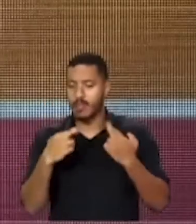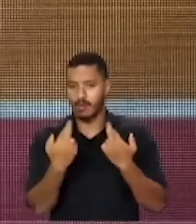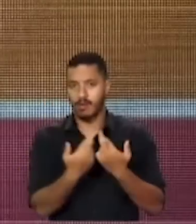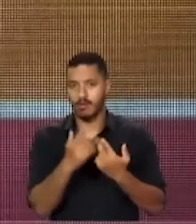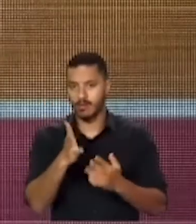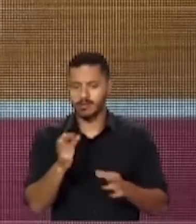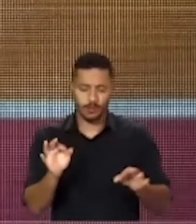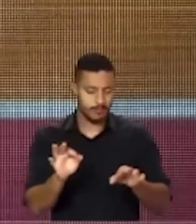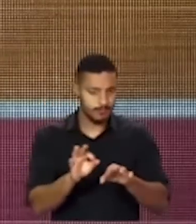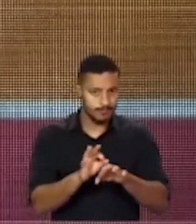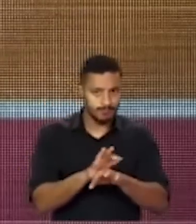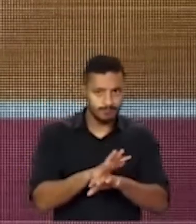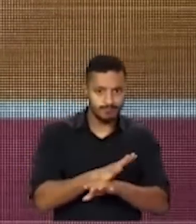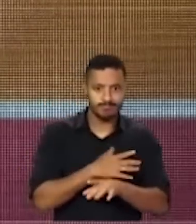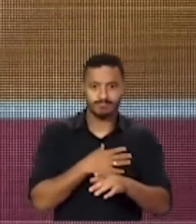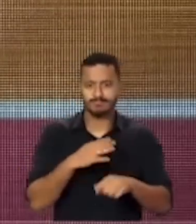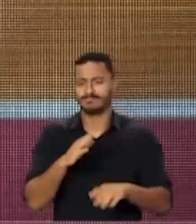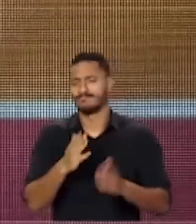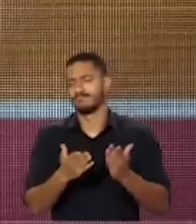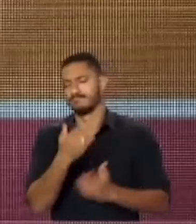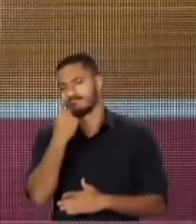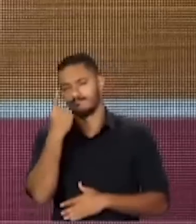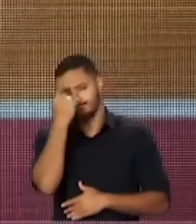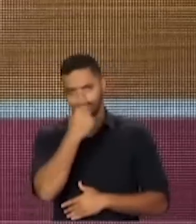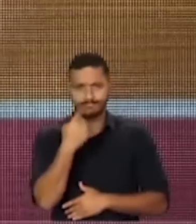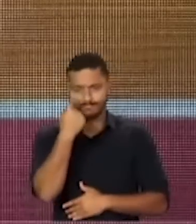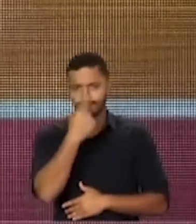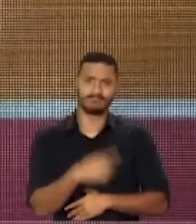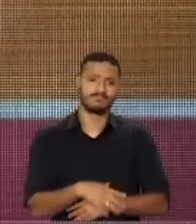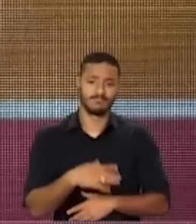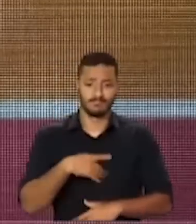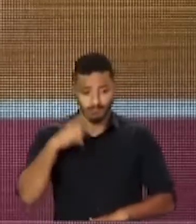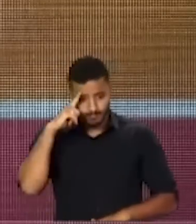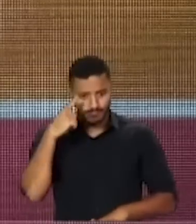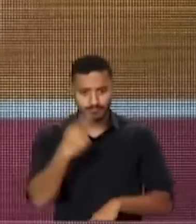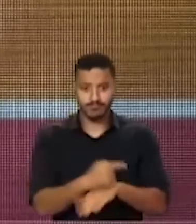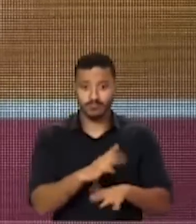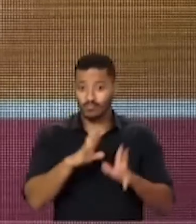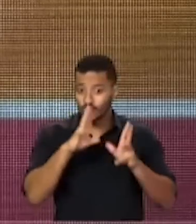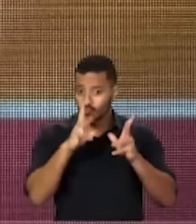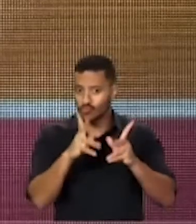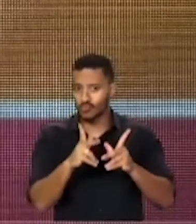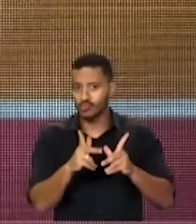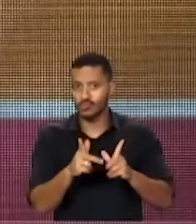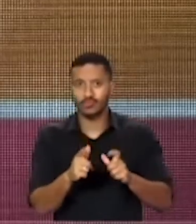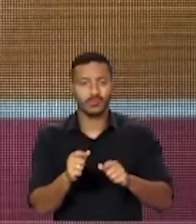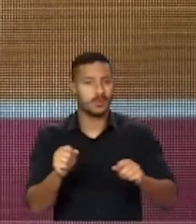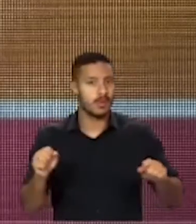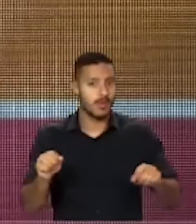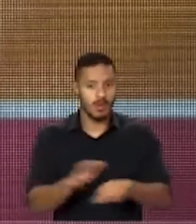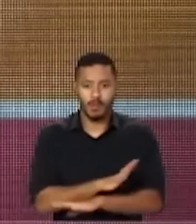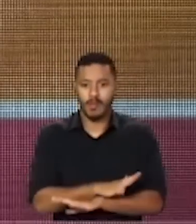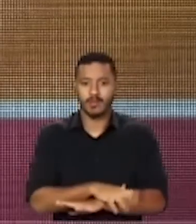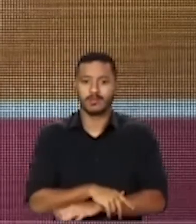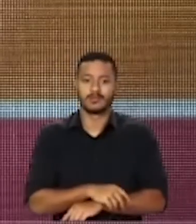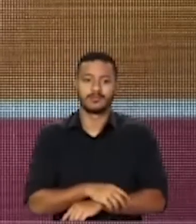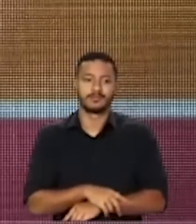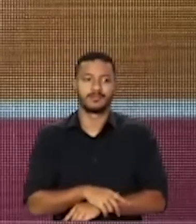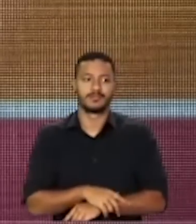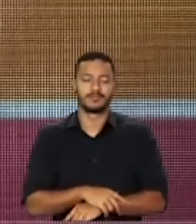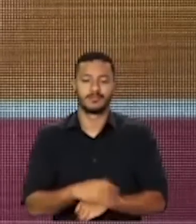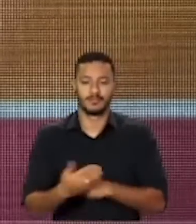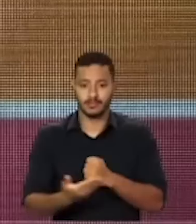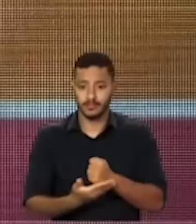se encerrou mais de uma hora, foi determinado que todas as operações cessassem, inclusive com base